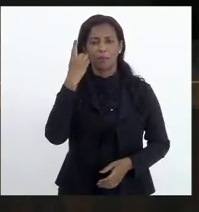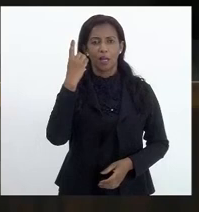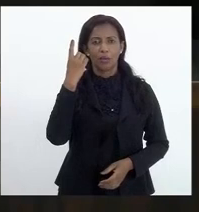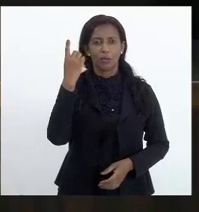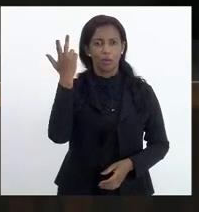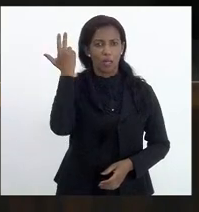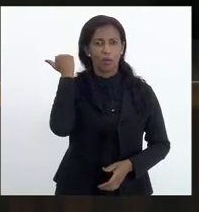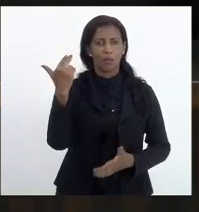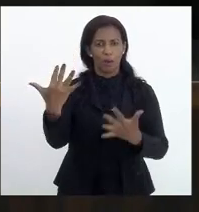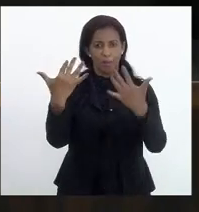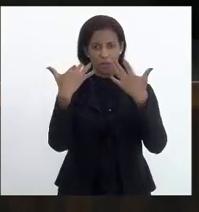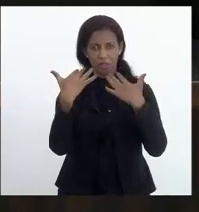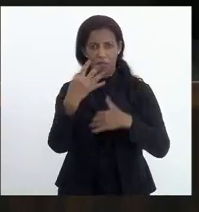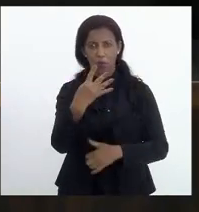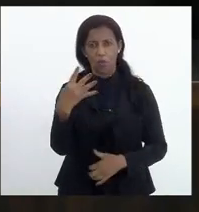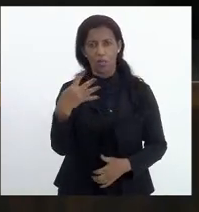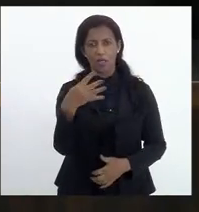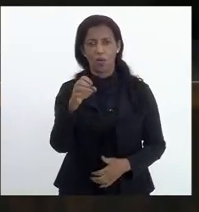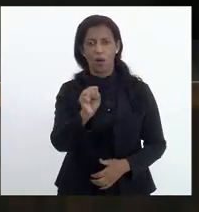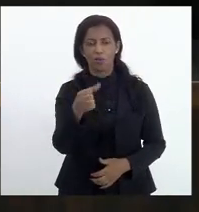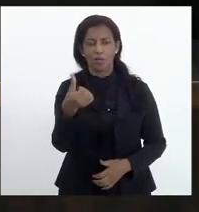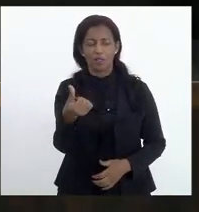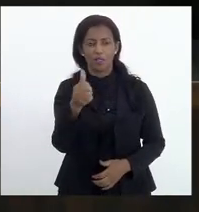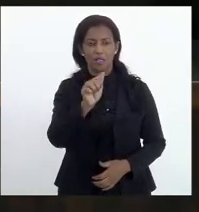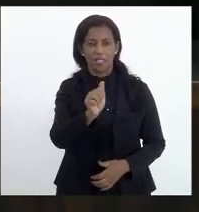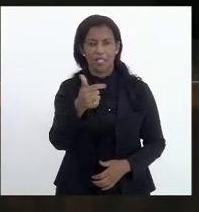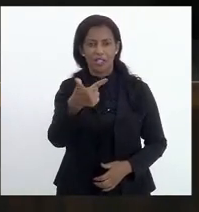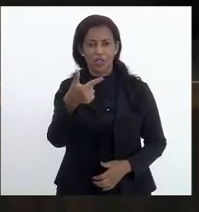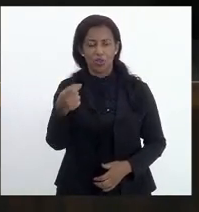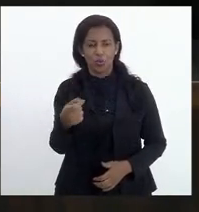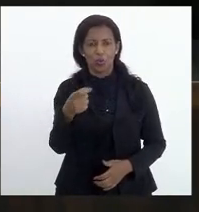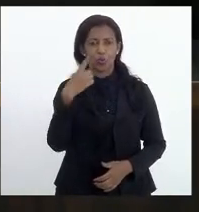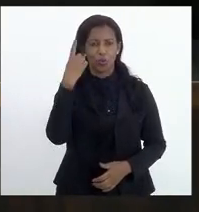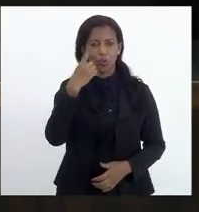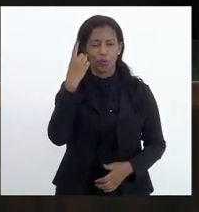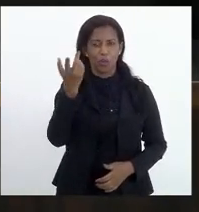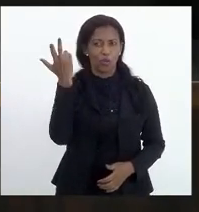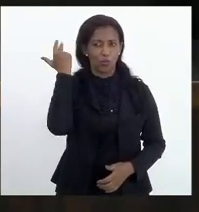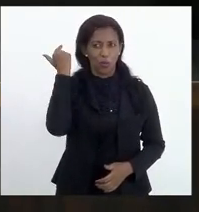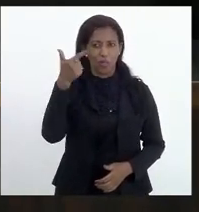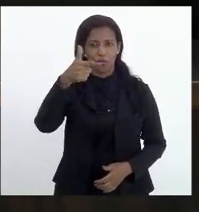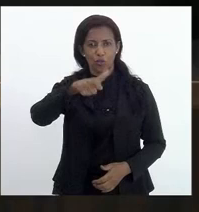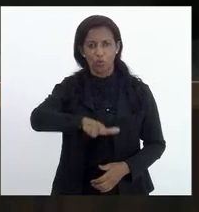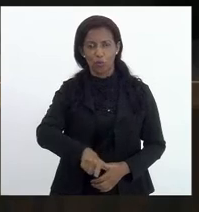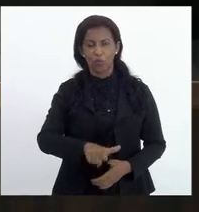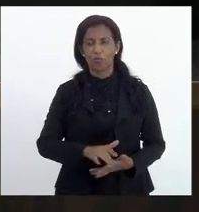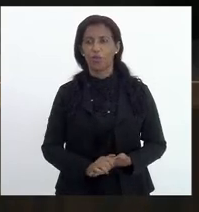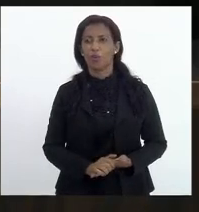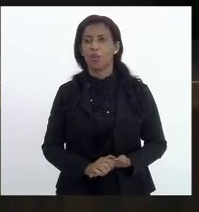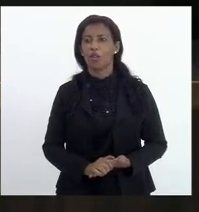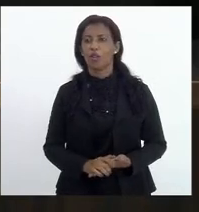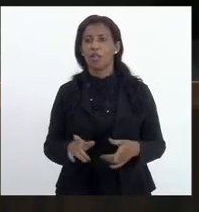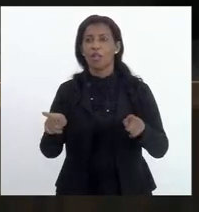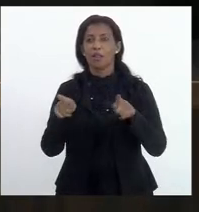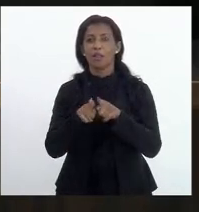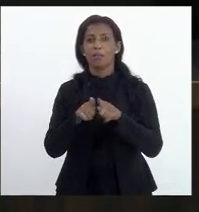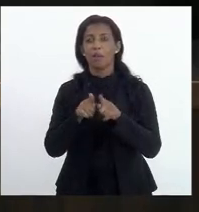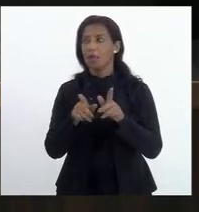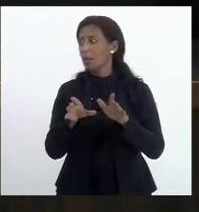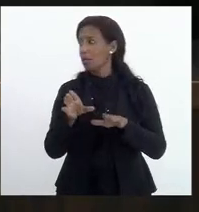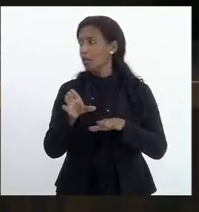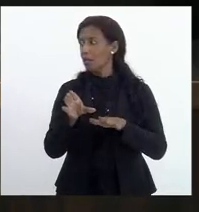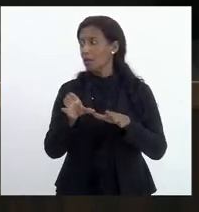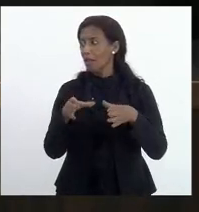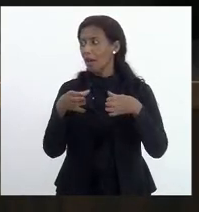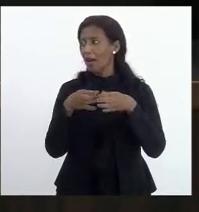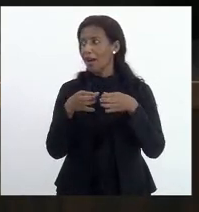atenção. 4486-A de 18, de autoria do deputado Eliomar Coelho, de novo, da Comissão de Constituição e Justiça, porque tem que fazer um ajuste que